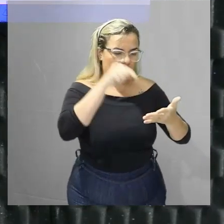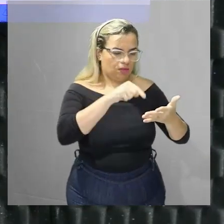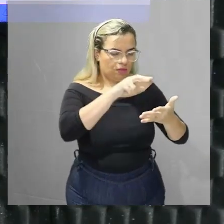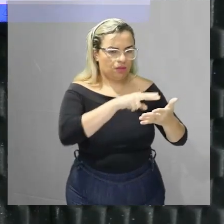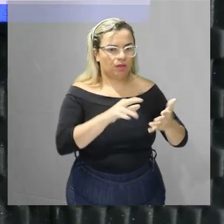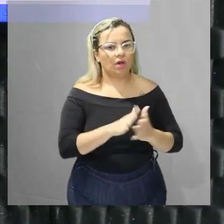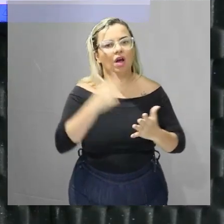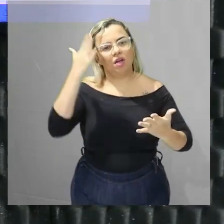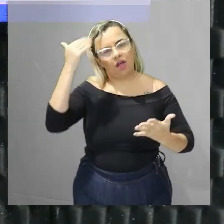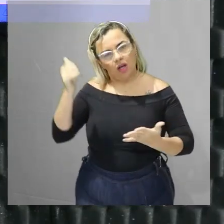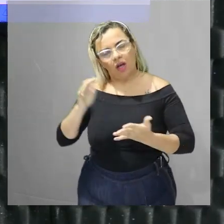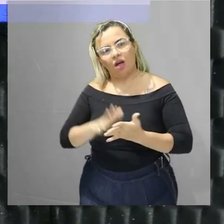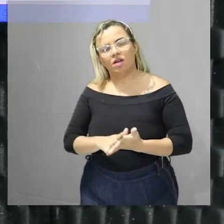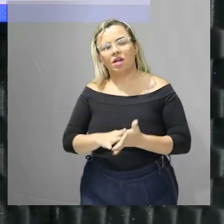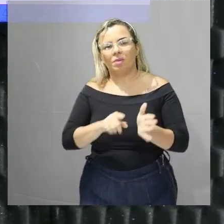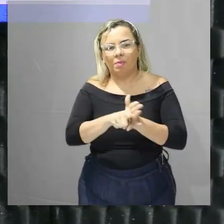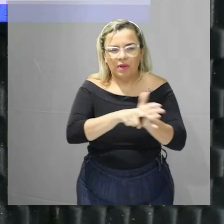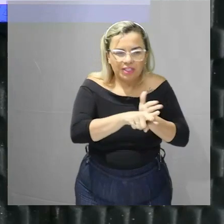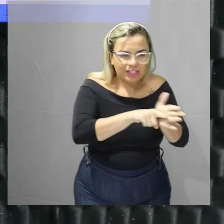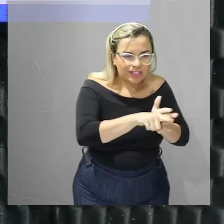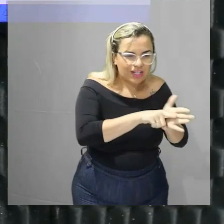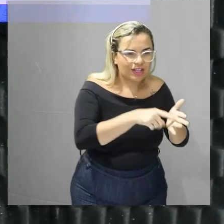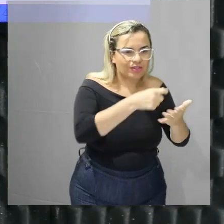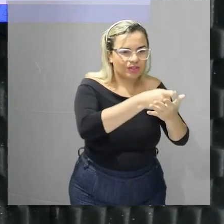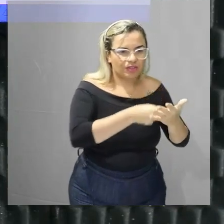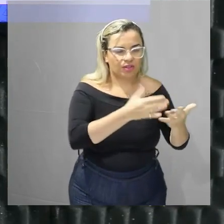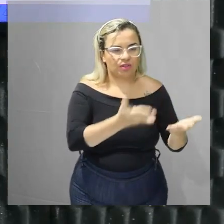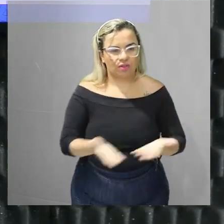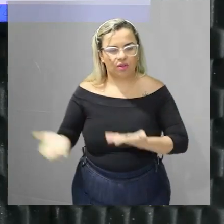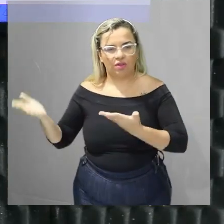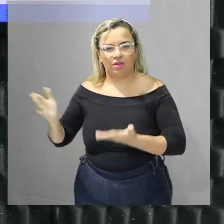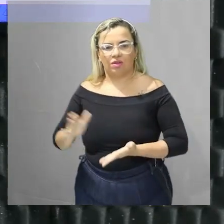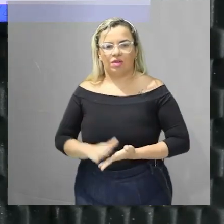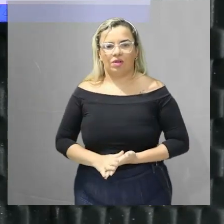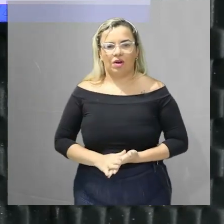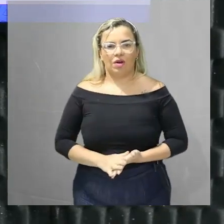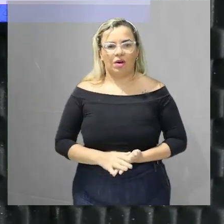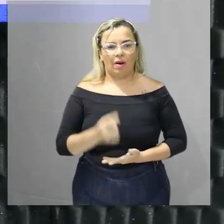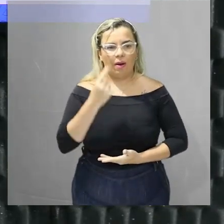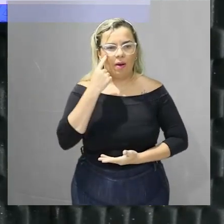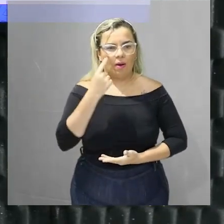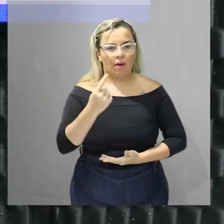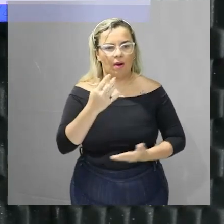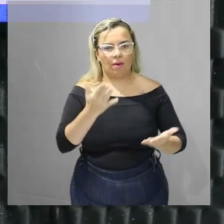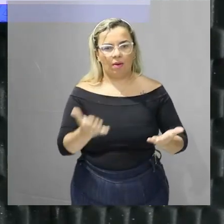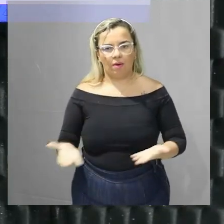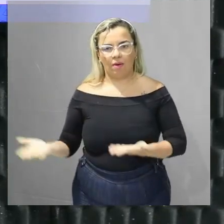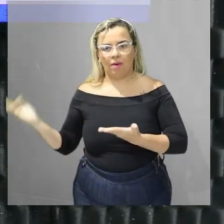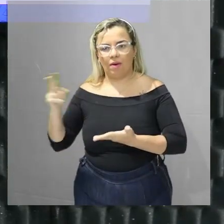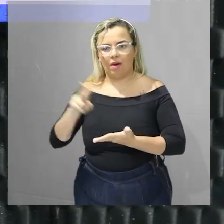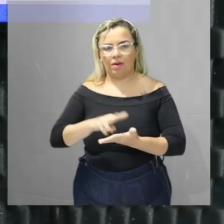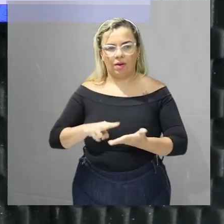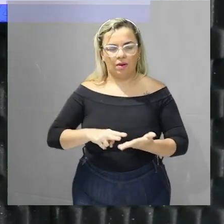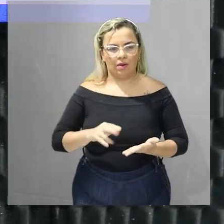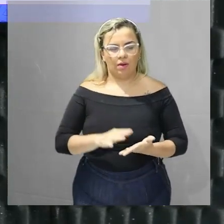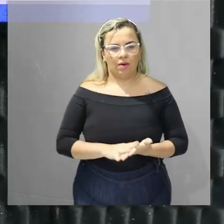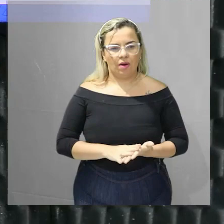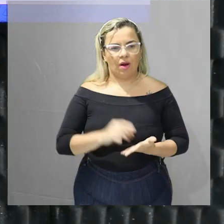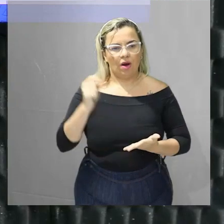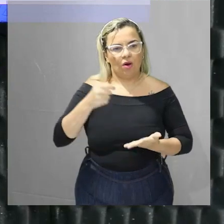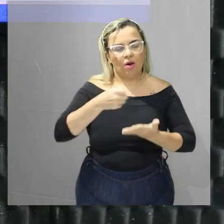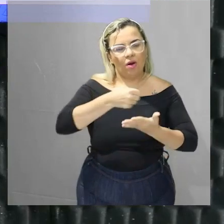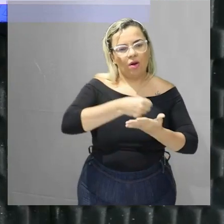sabemos o que procuramos, vamos para lá para o texto motivador. Olha o que ele te diz. O consumo da